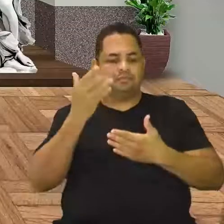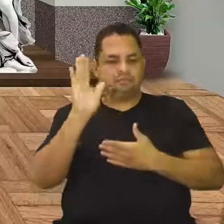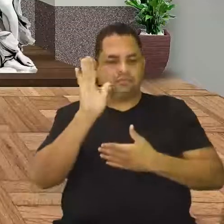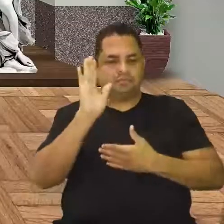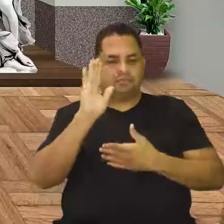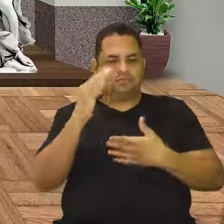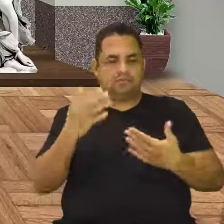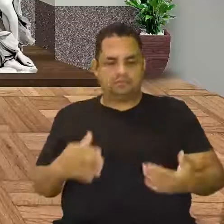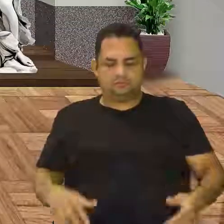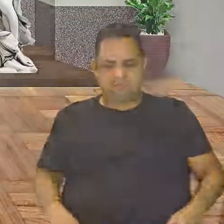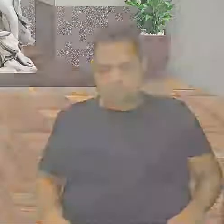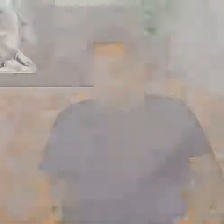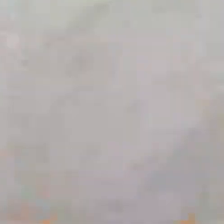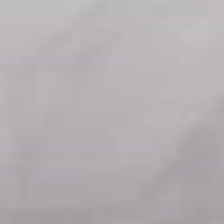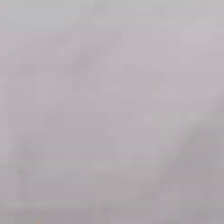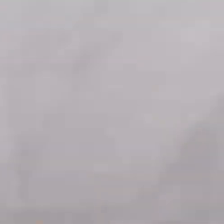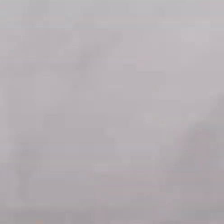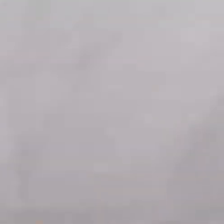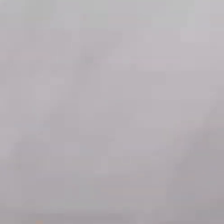próxima tchau tchau